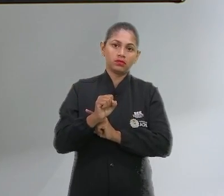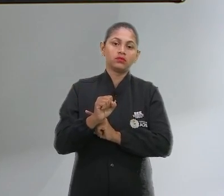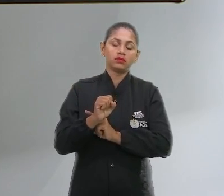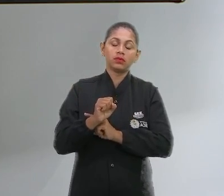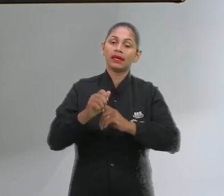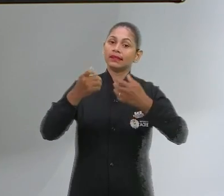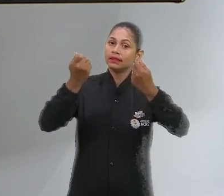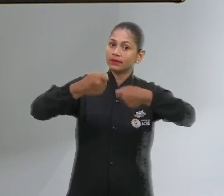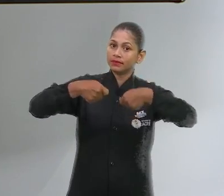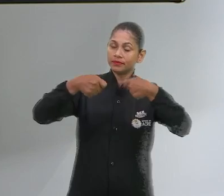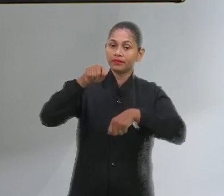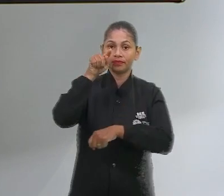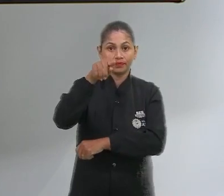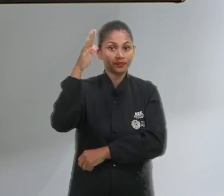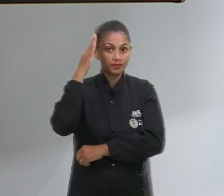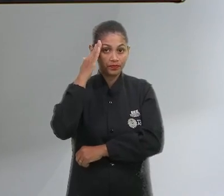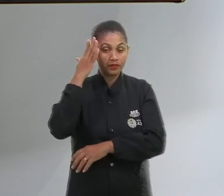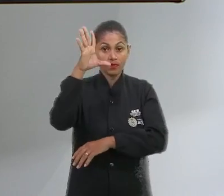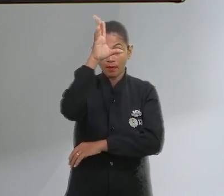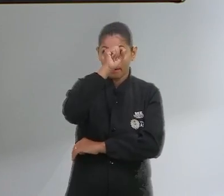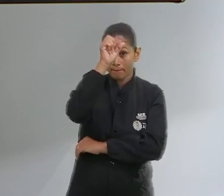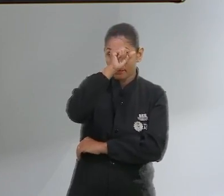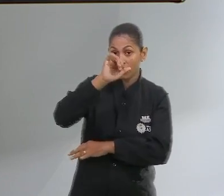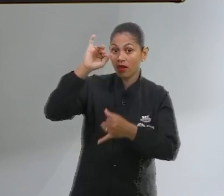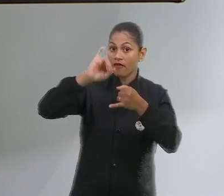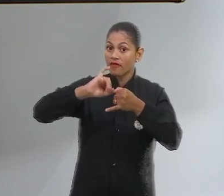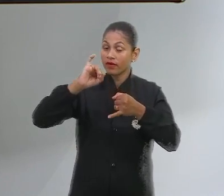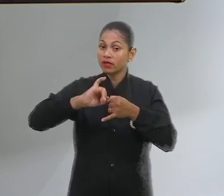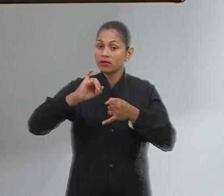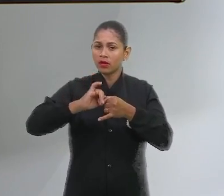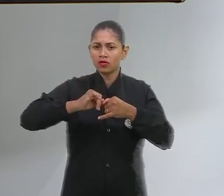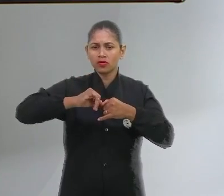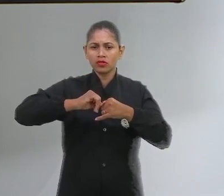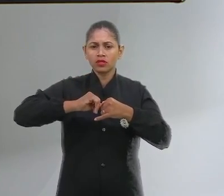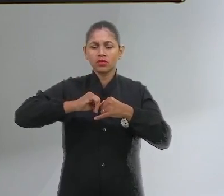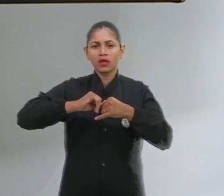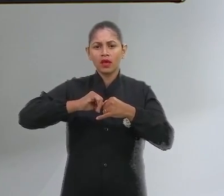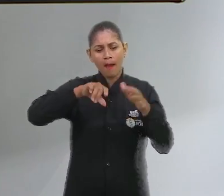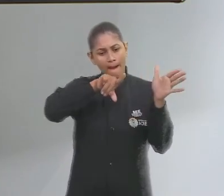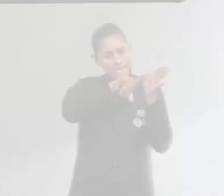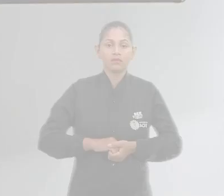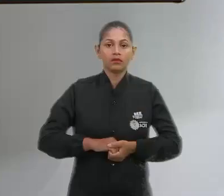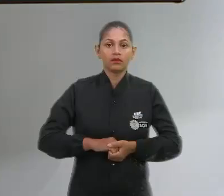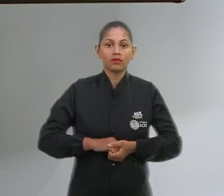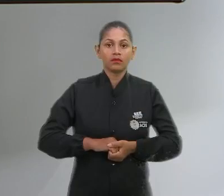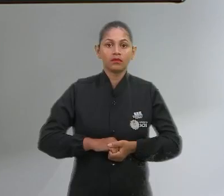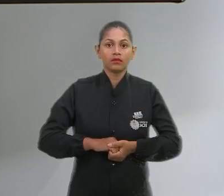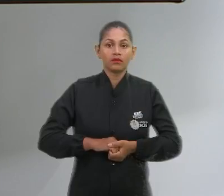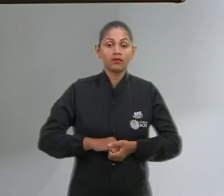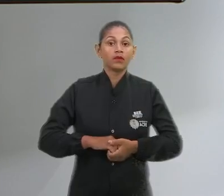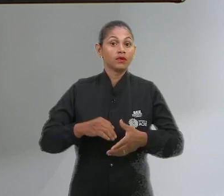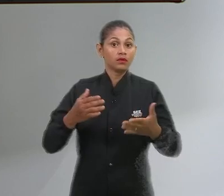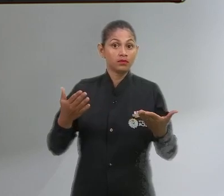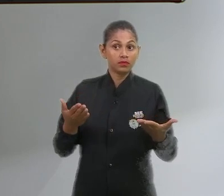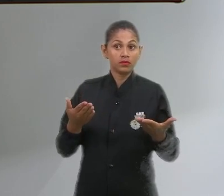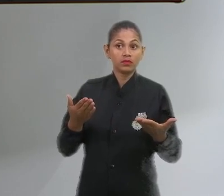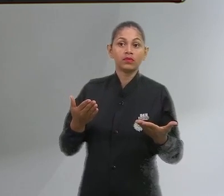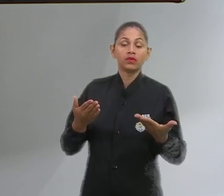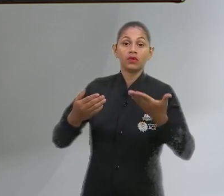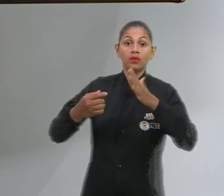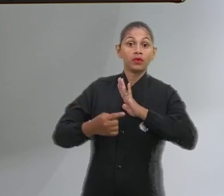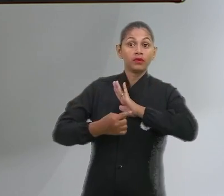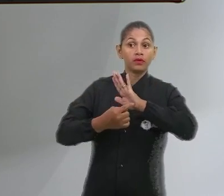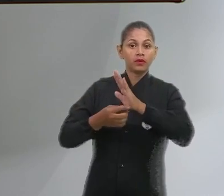você saiba e que você aprenda a fazer a leitura dessas informações quantitativas. Então, eu estou aqui